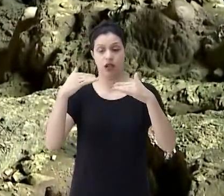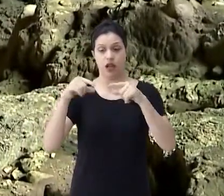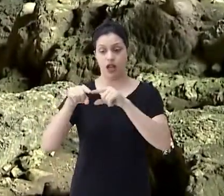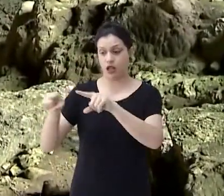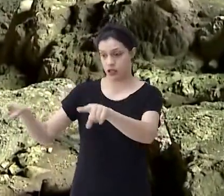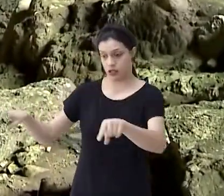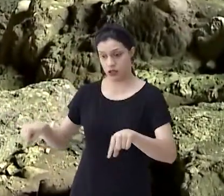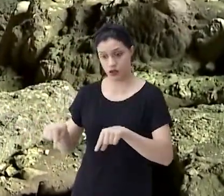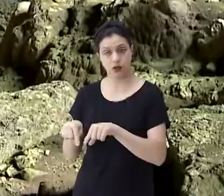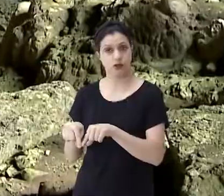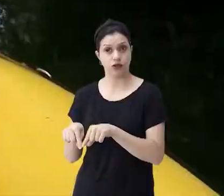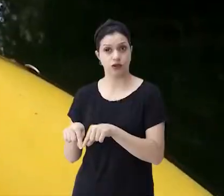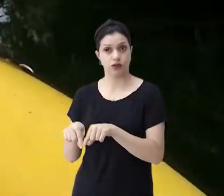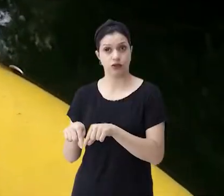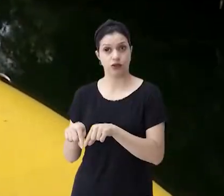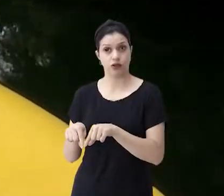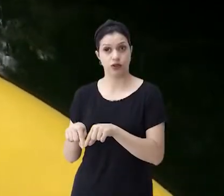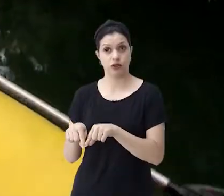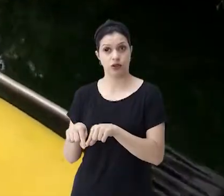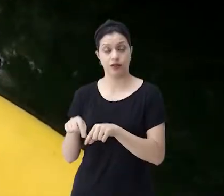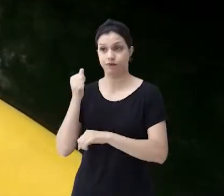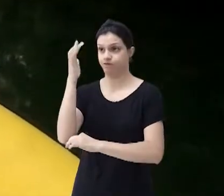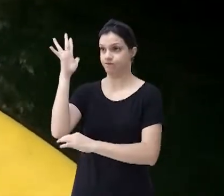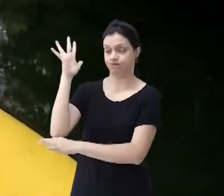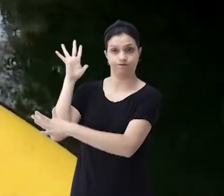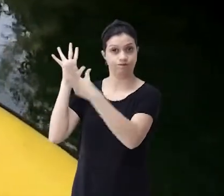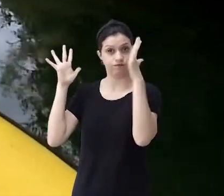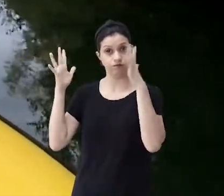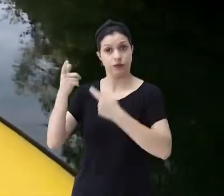do desenvolvimento da zona